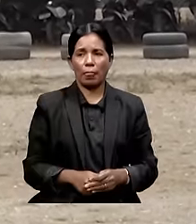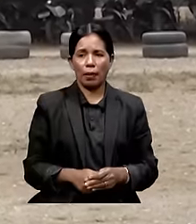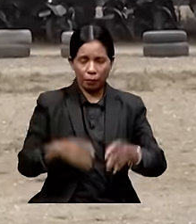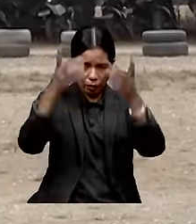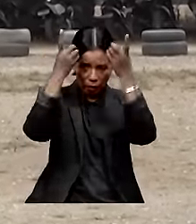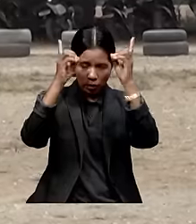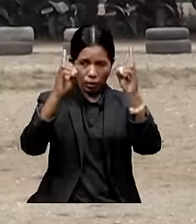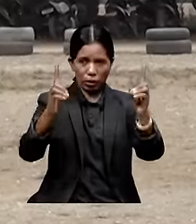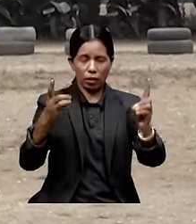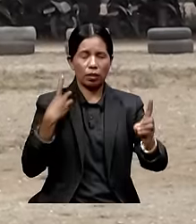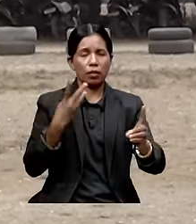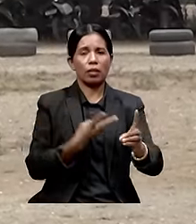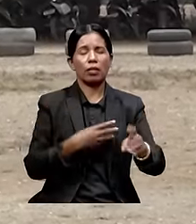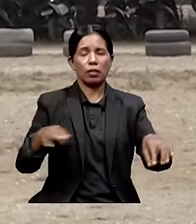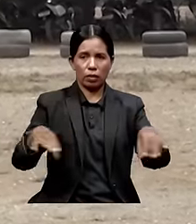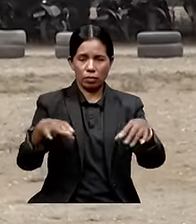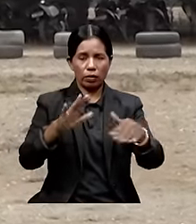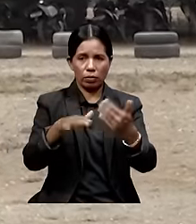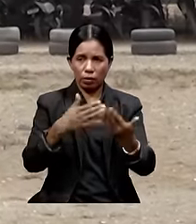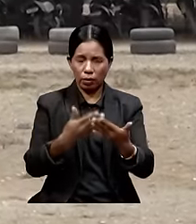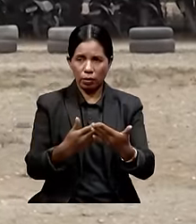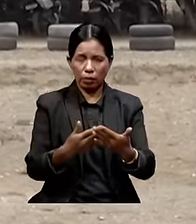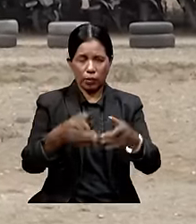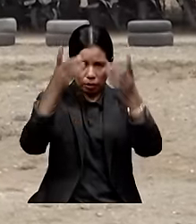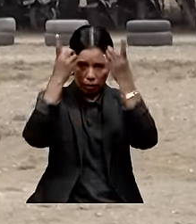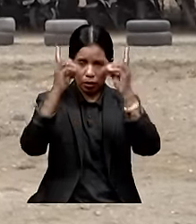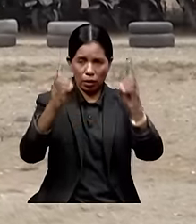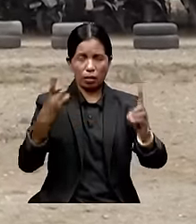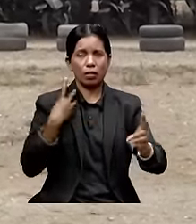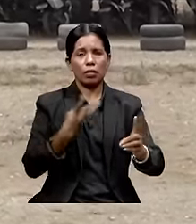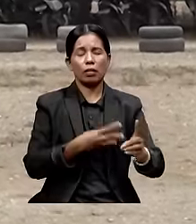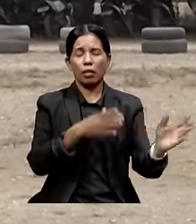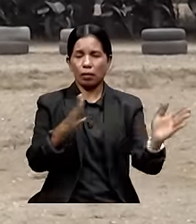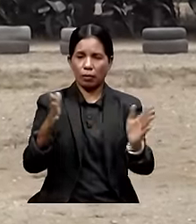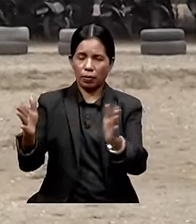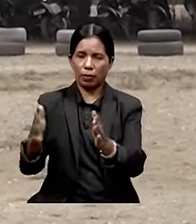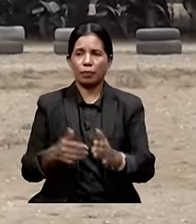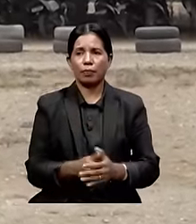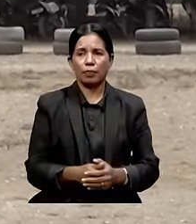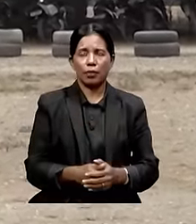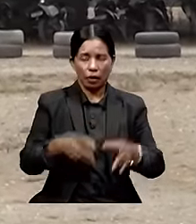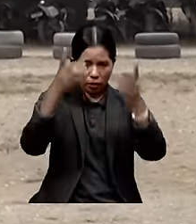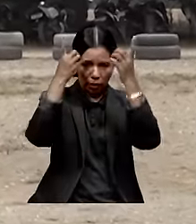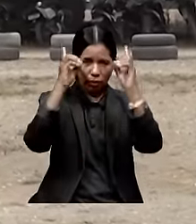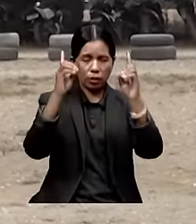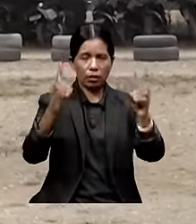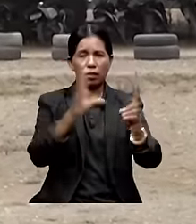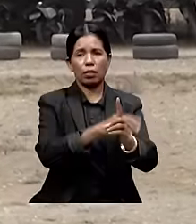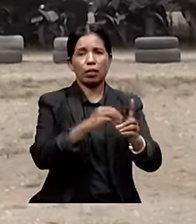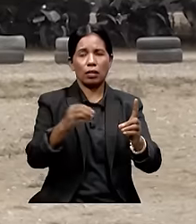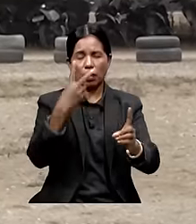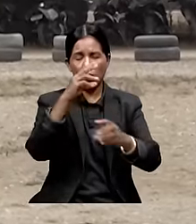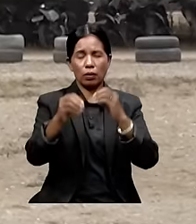ona e a ordem de operação. Define ona e a ordem preparatório. Define ona e a ordem